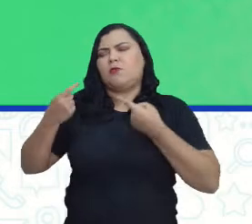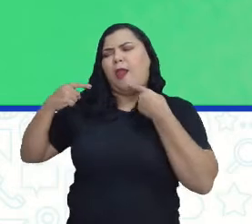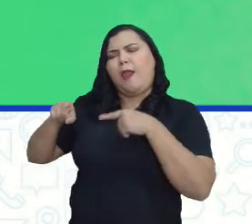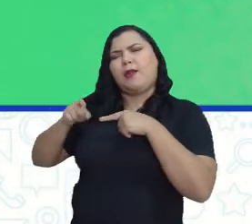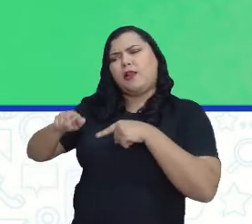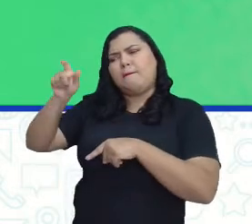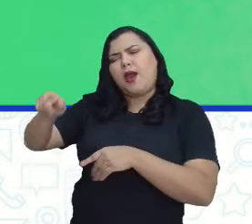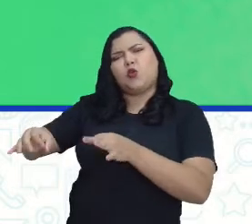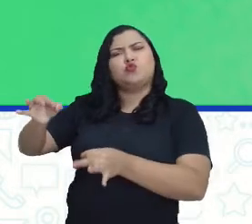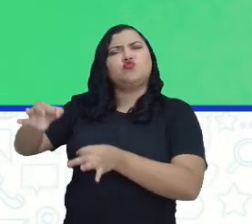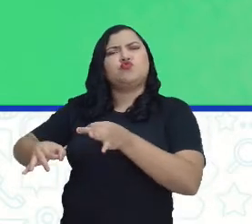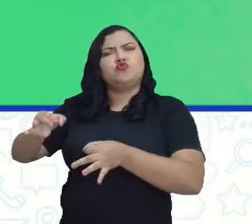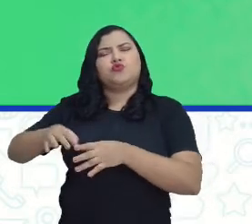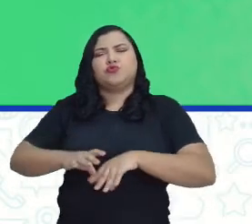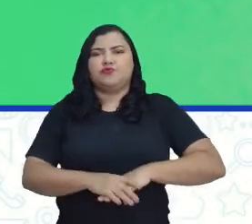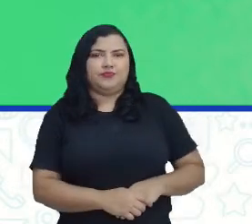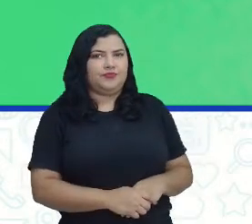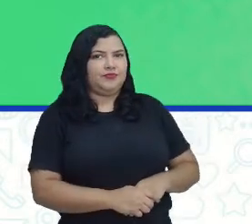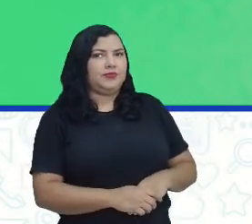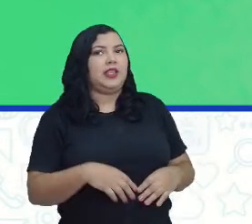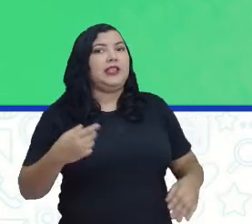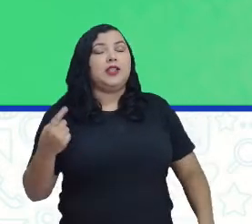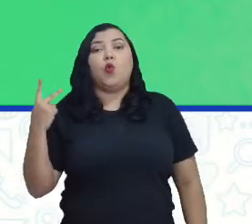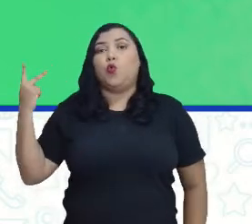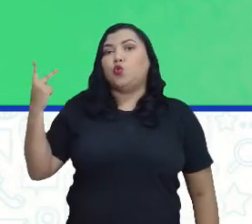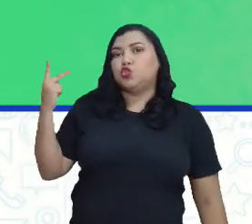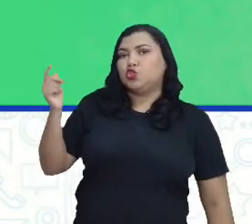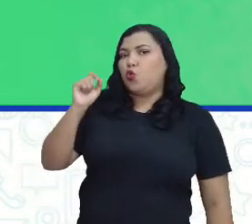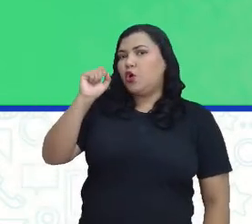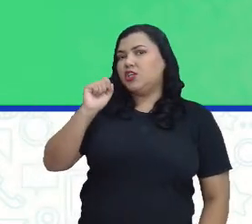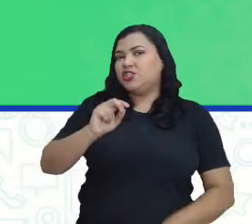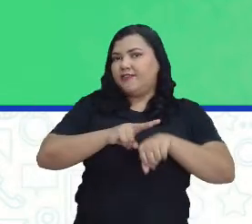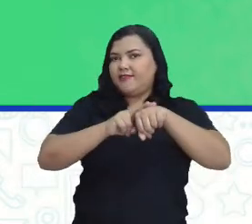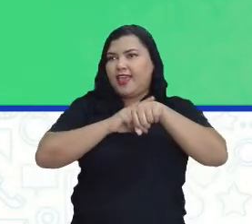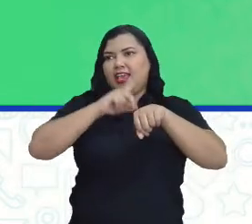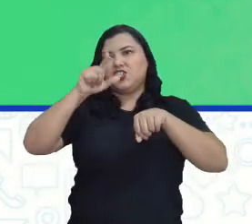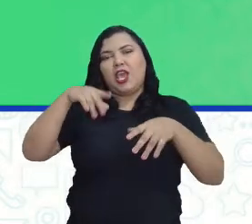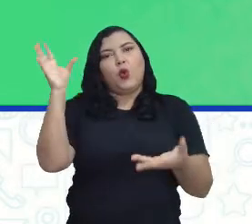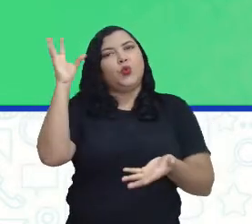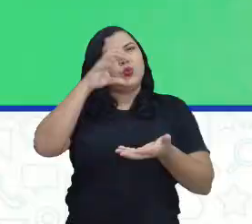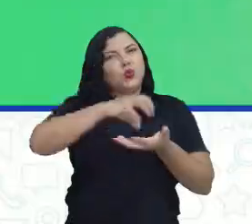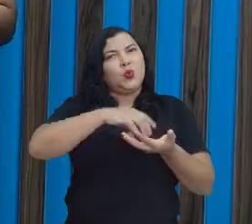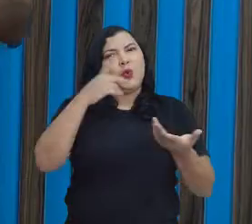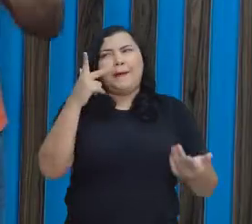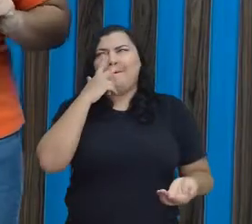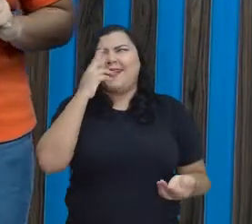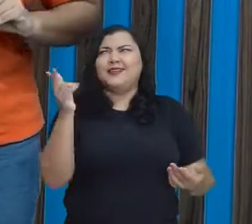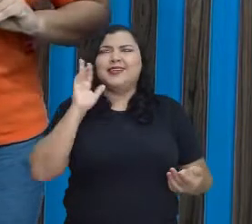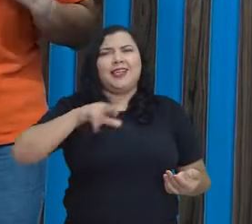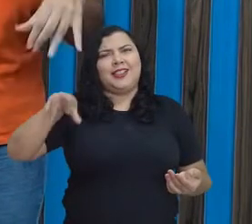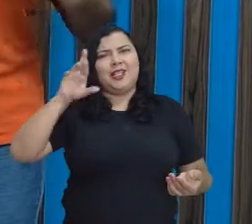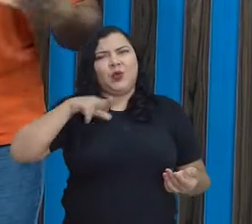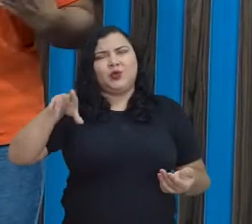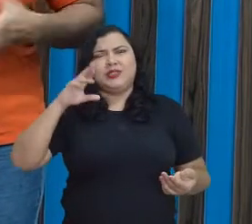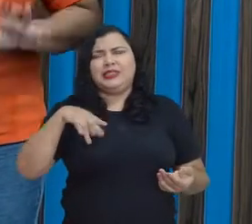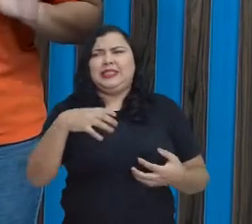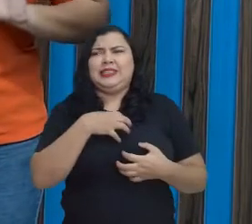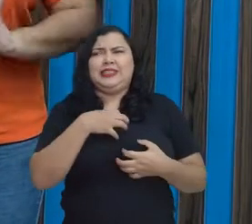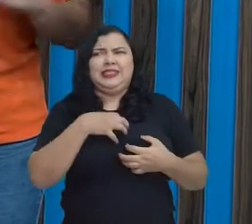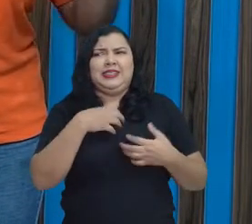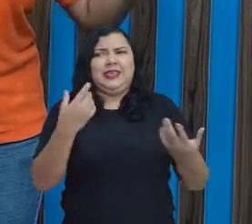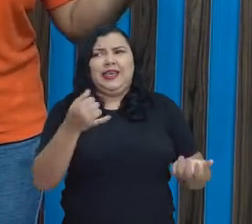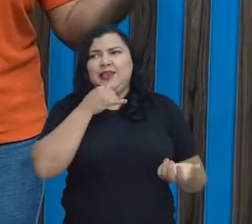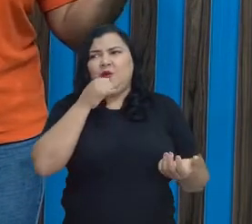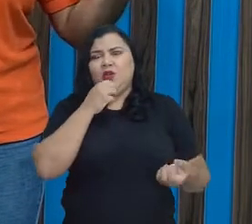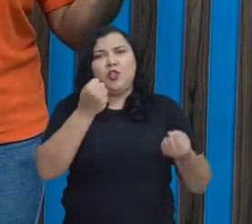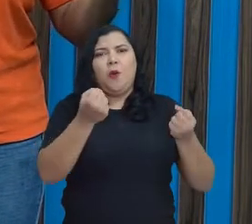Jogadores e torcedores. É o núcleo do sujeito. Eu sei que para vocês parece não fazer muito sentido eu falar em núcleo quando eu trago